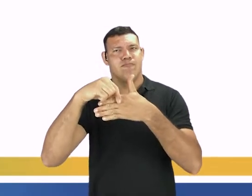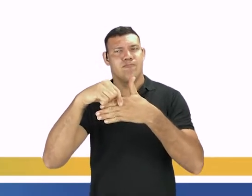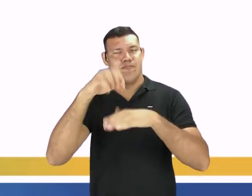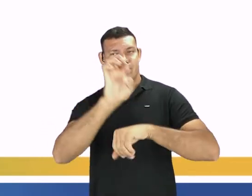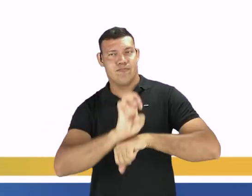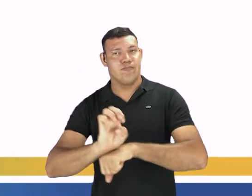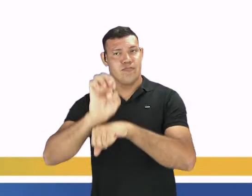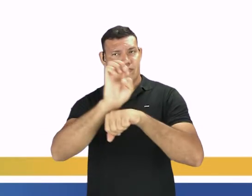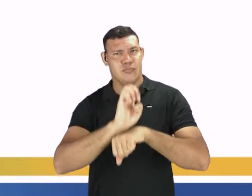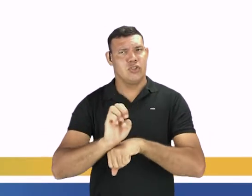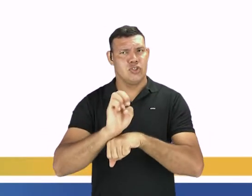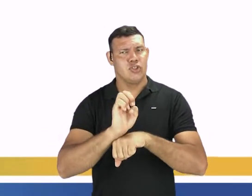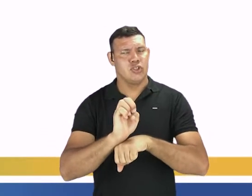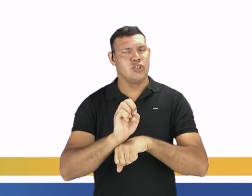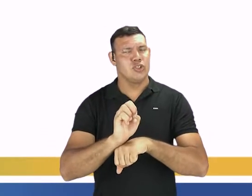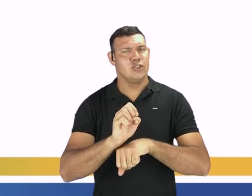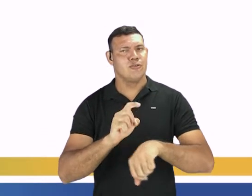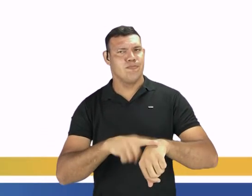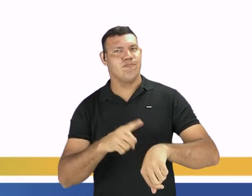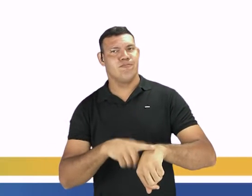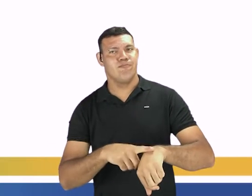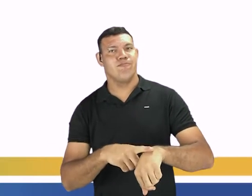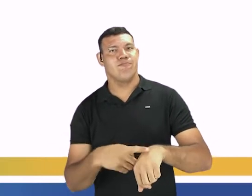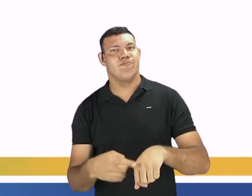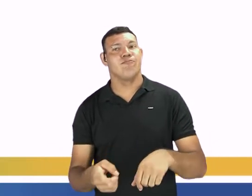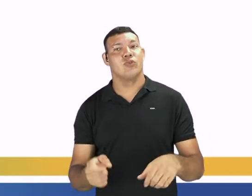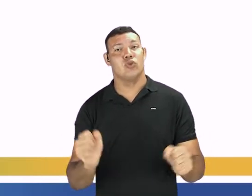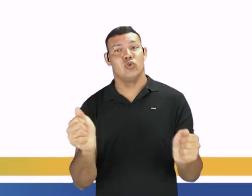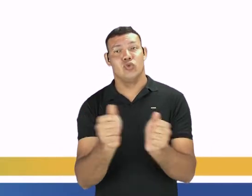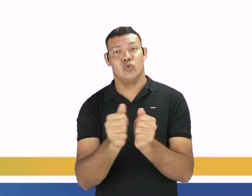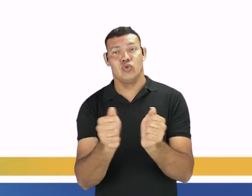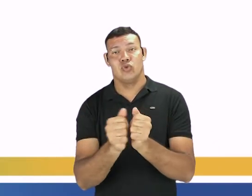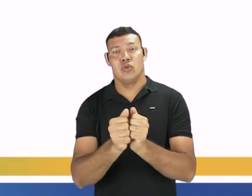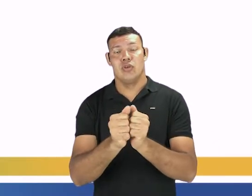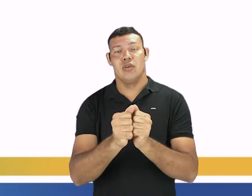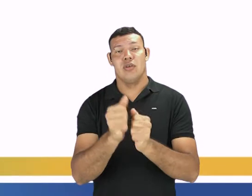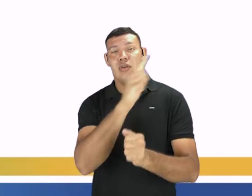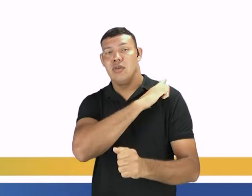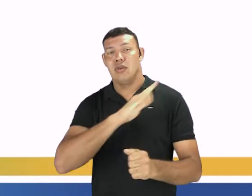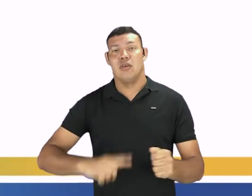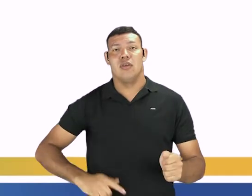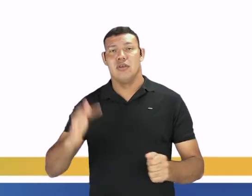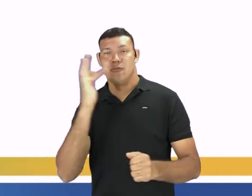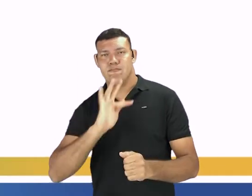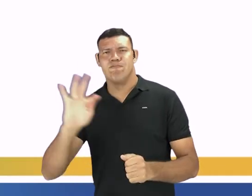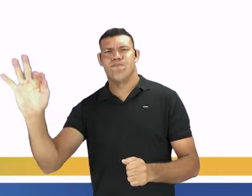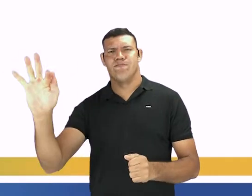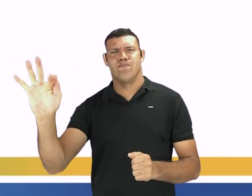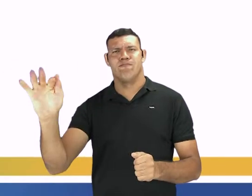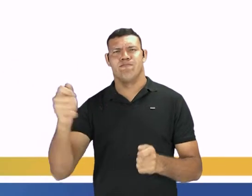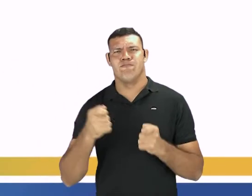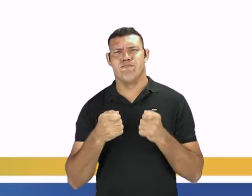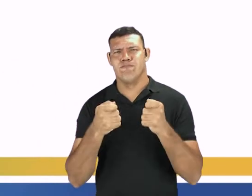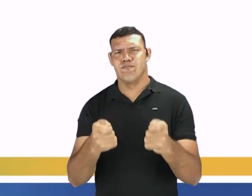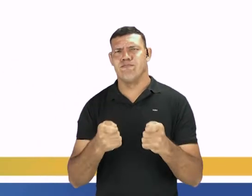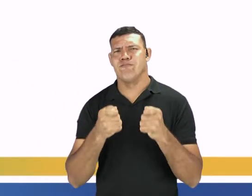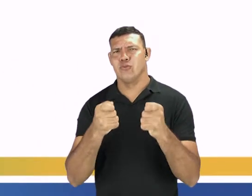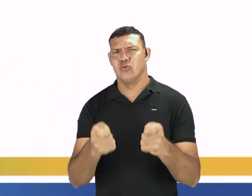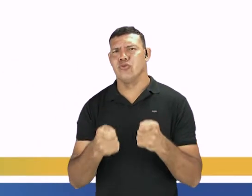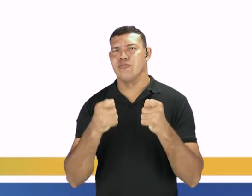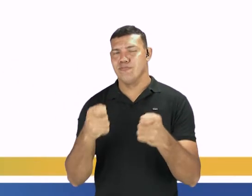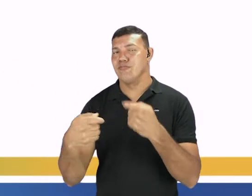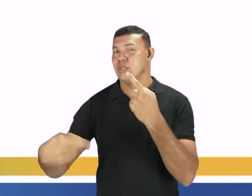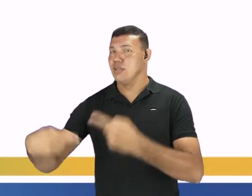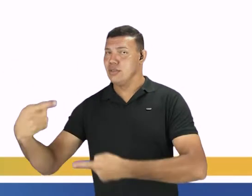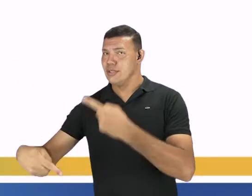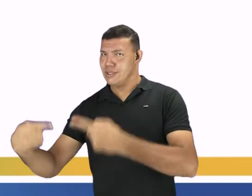da época, juntamente, então, aí ao governo federal, para assim garantir o controle, né, do poder político. Então, é